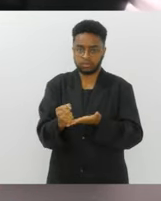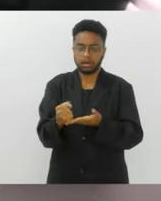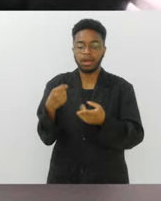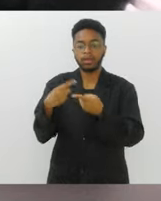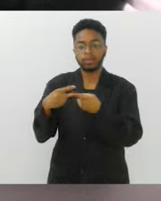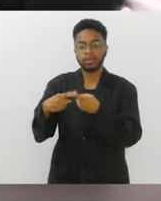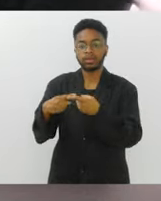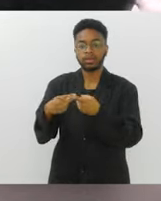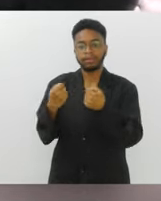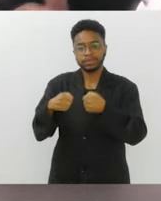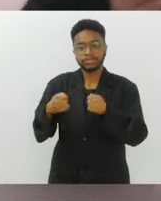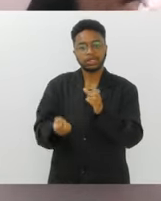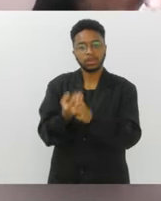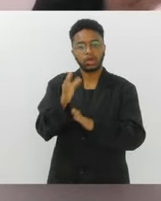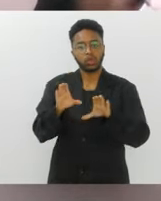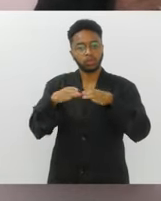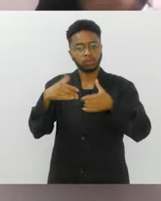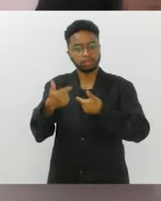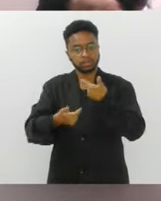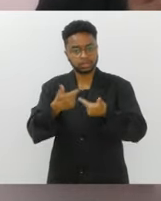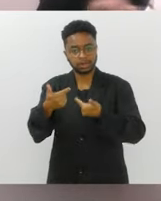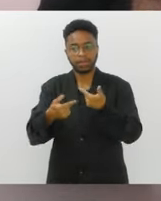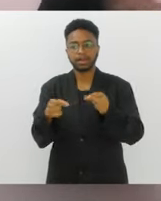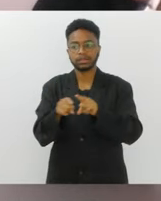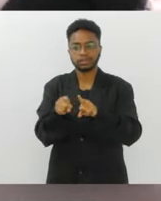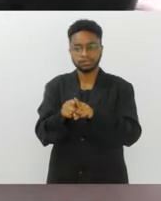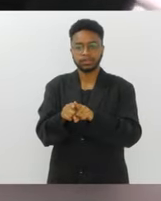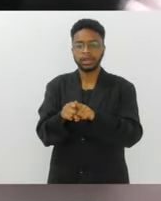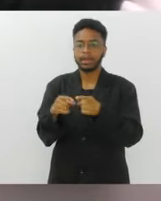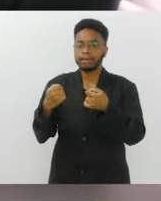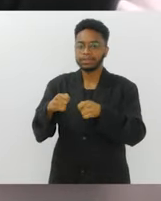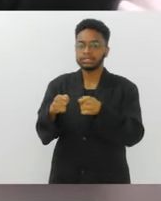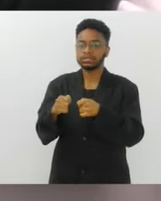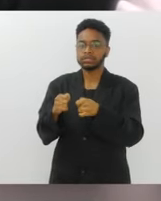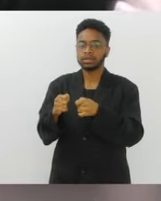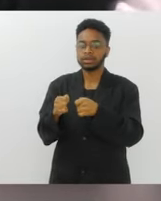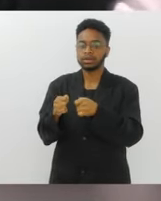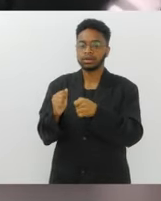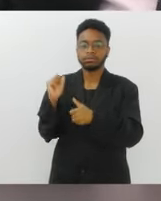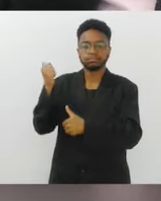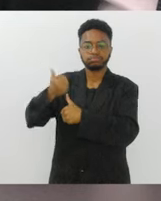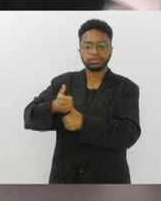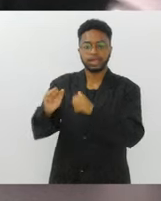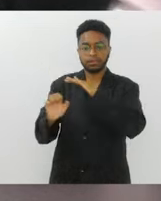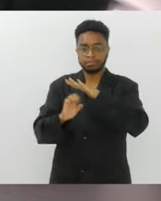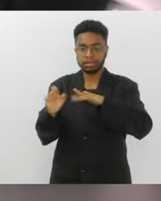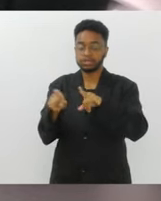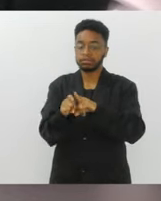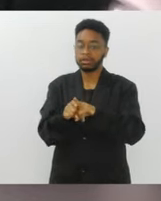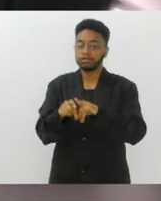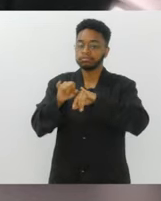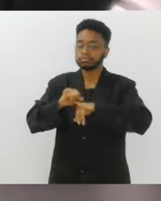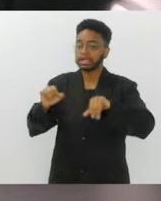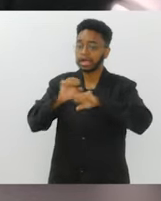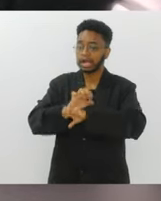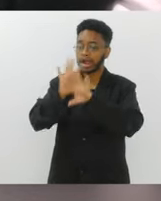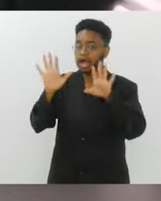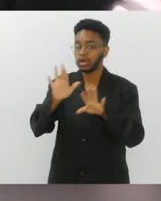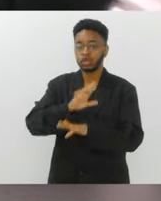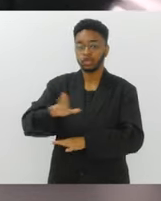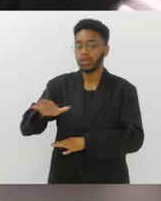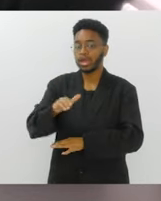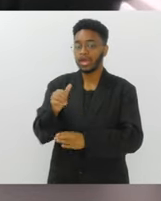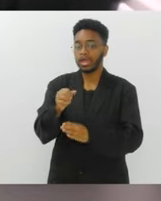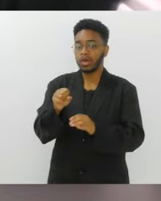de trabalho assumir esta empresa. E quero deixar claro aqui que não é quebra